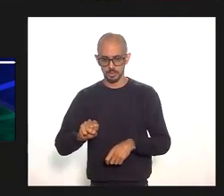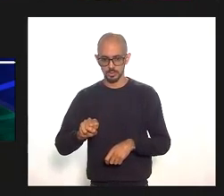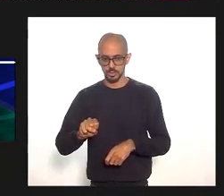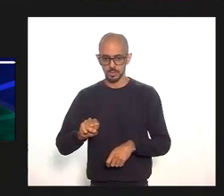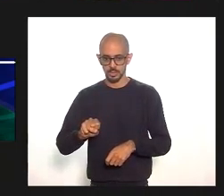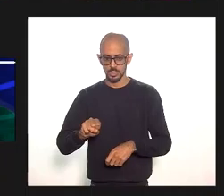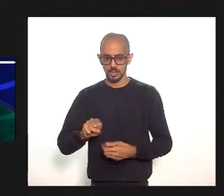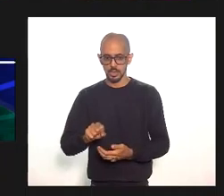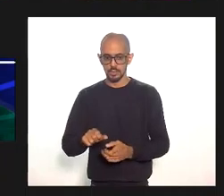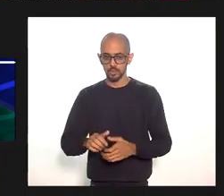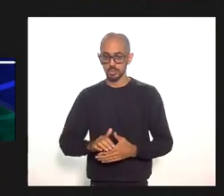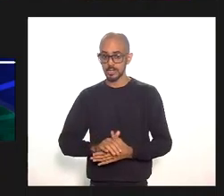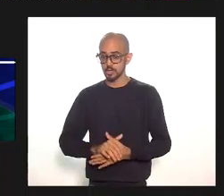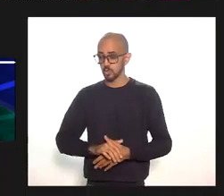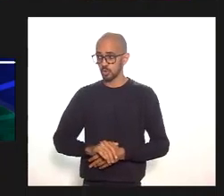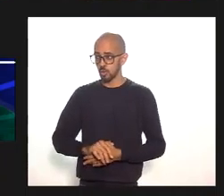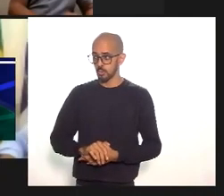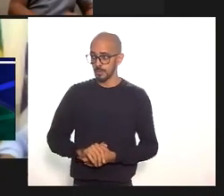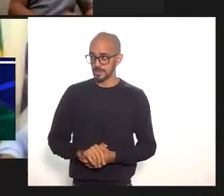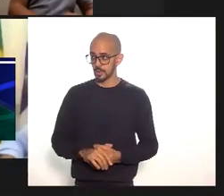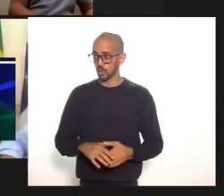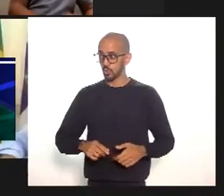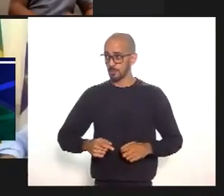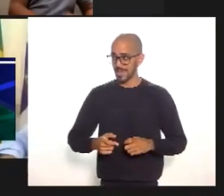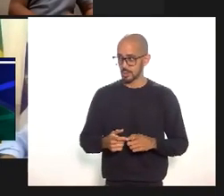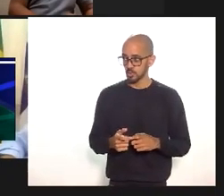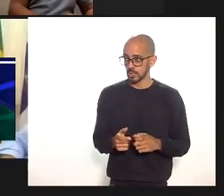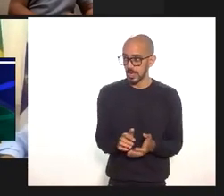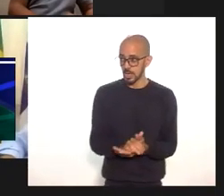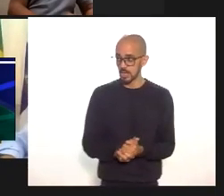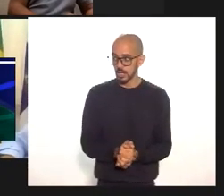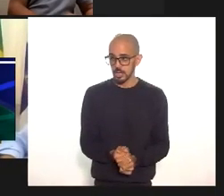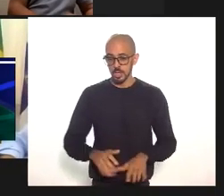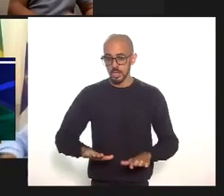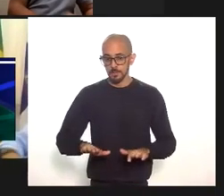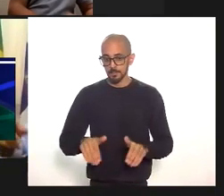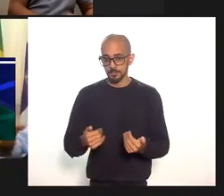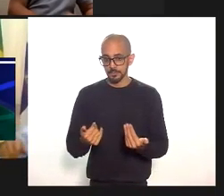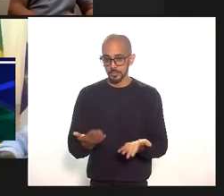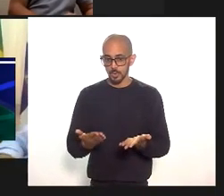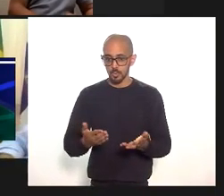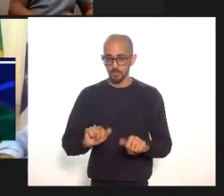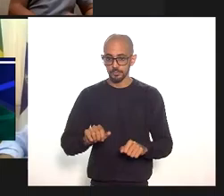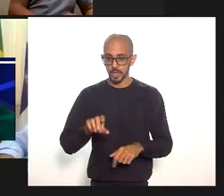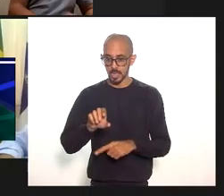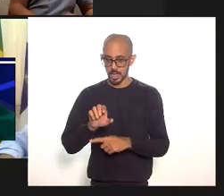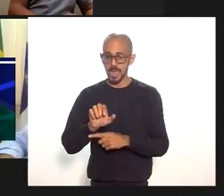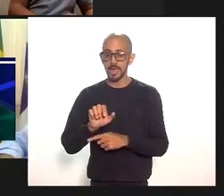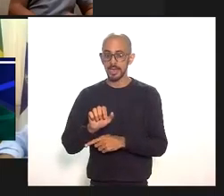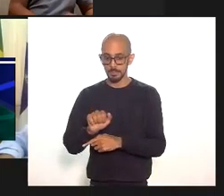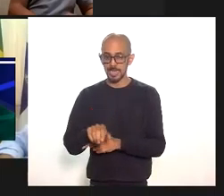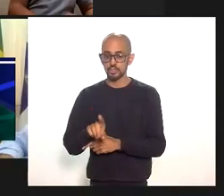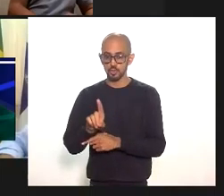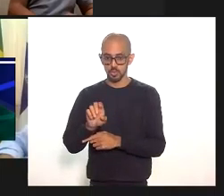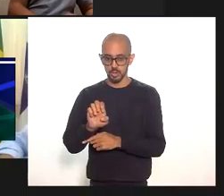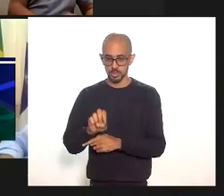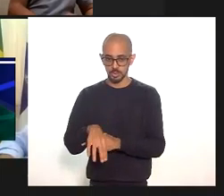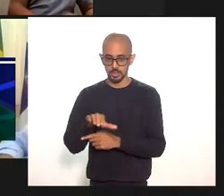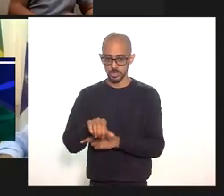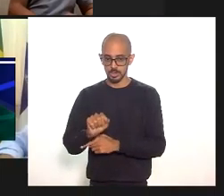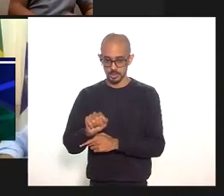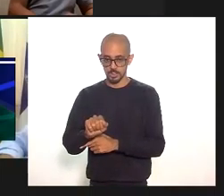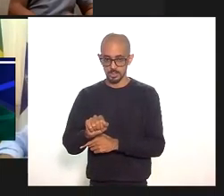Só esclarecendo aqui a deputada Marta Rocha, e aí a deputada Adriana Baltazar já até fez a prévia, não chegou